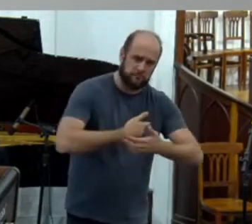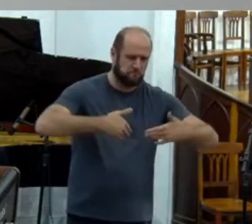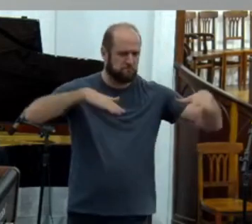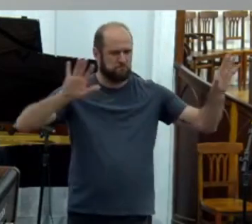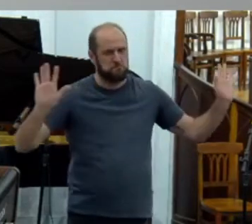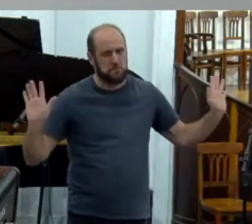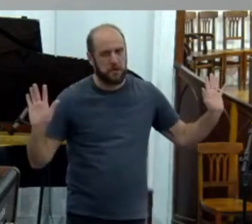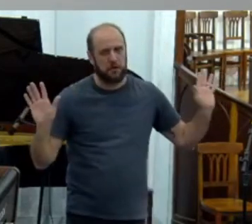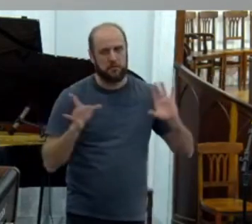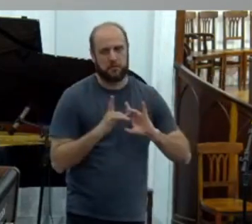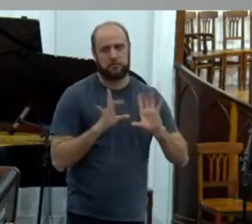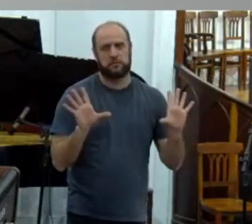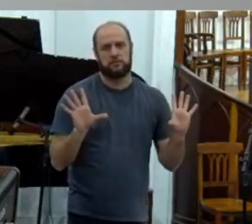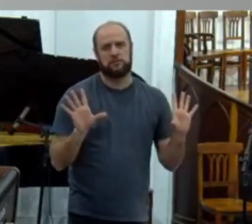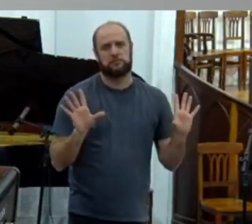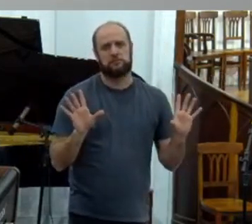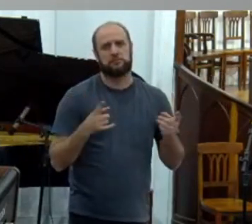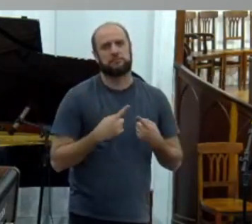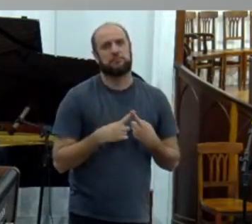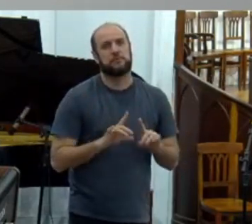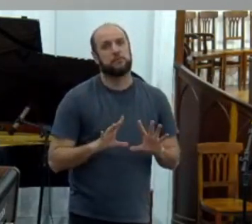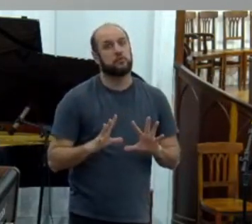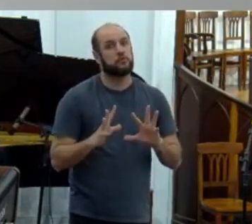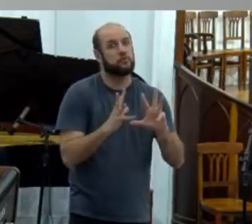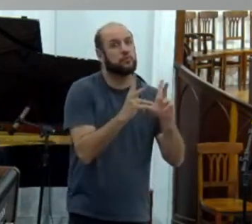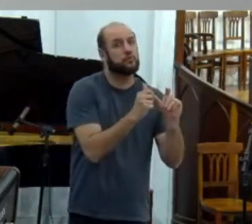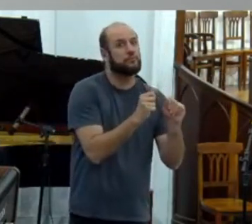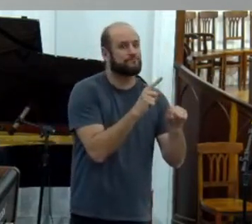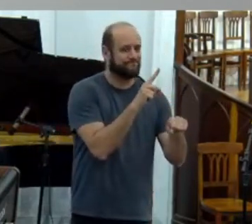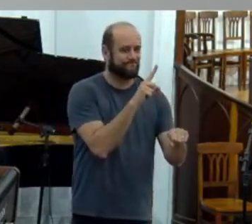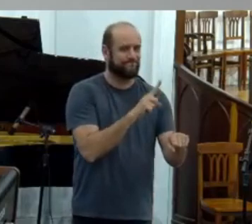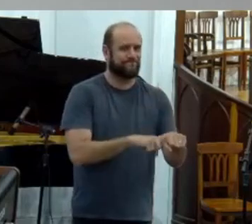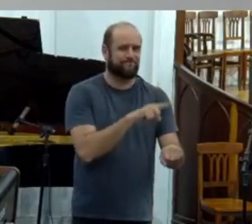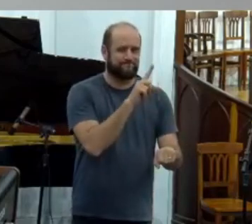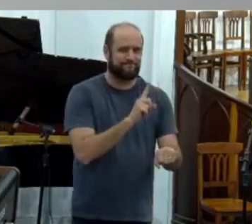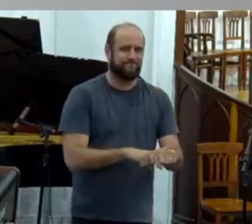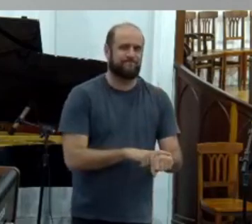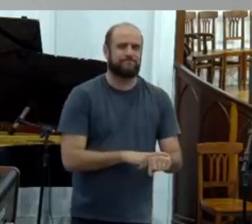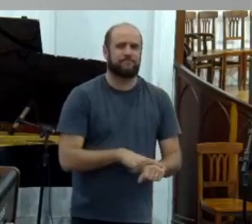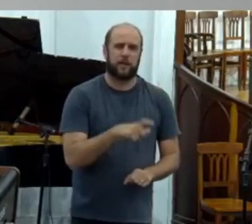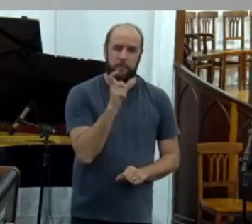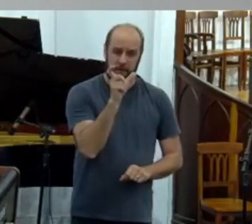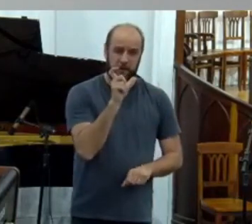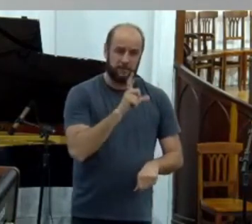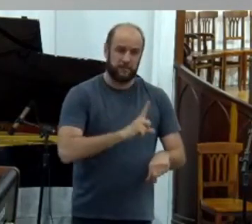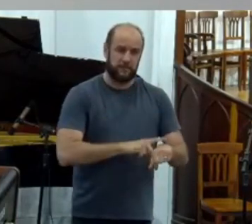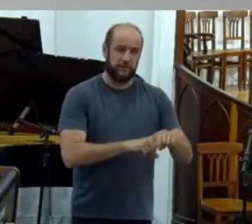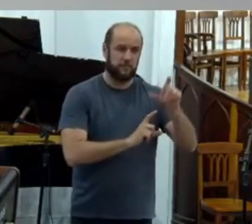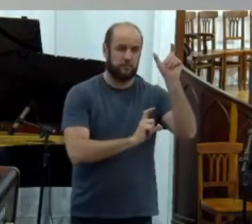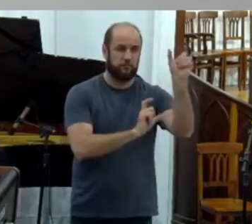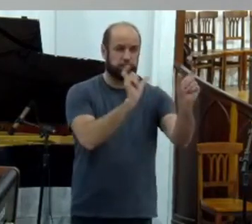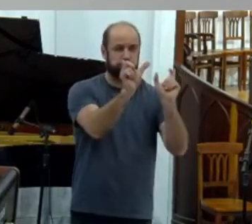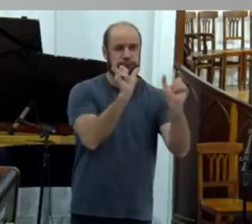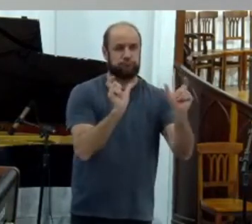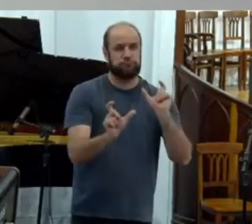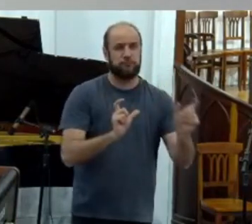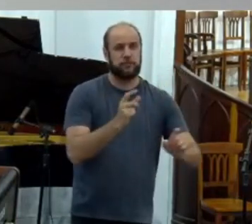de abraçar. Mas em tudo isso há um tempo. A palavra tempo aparece 28